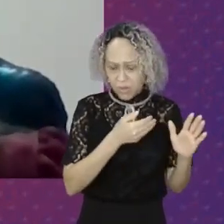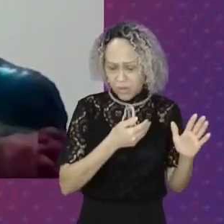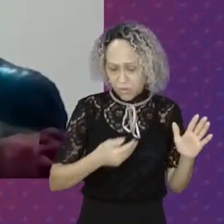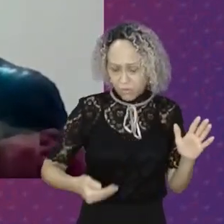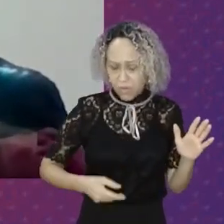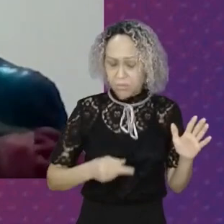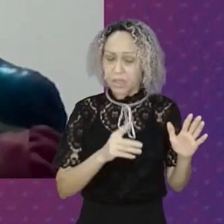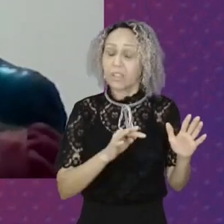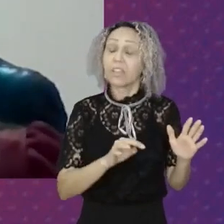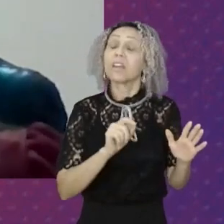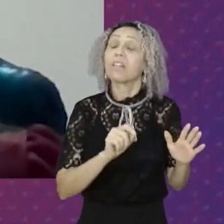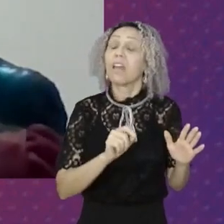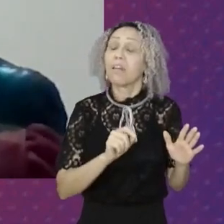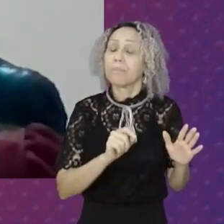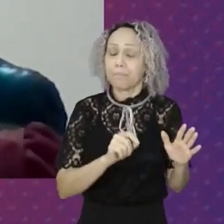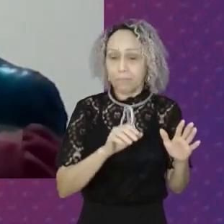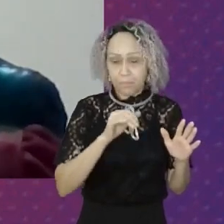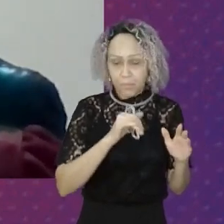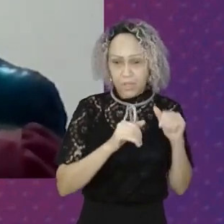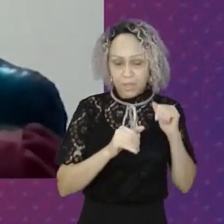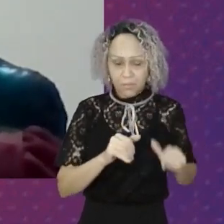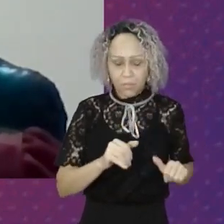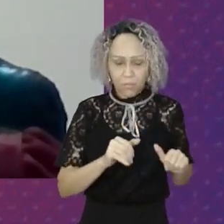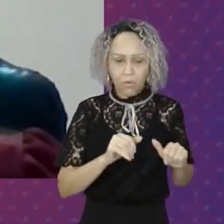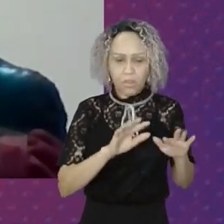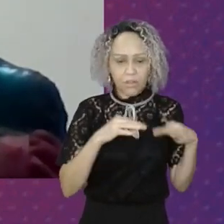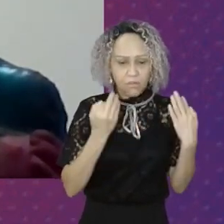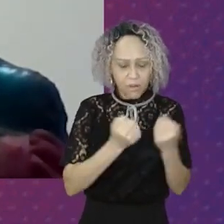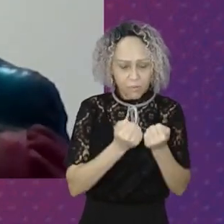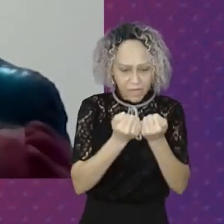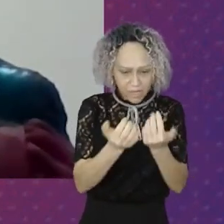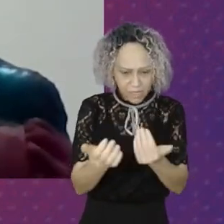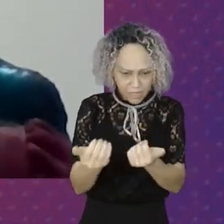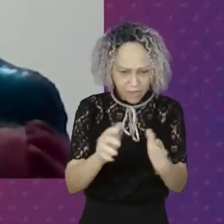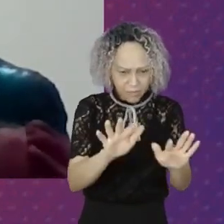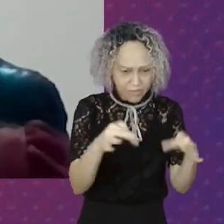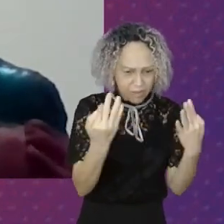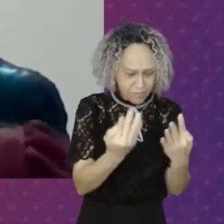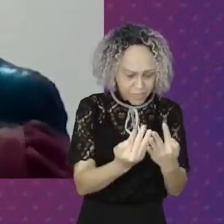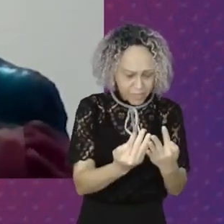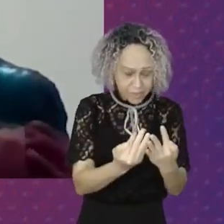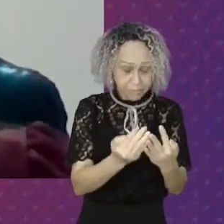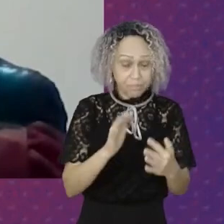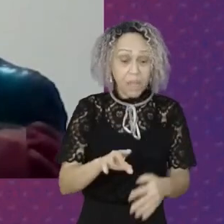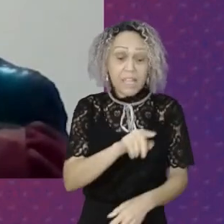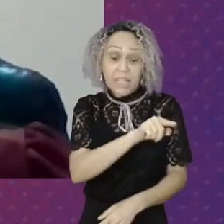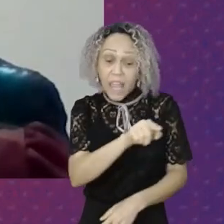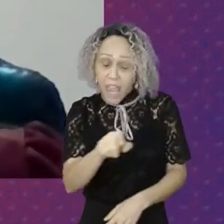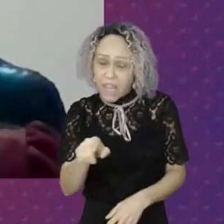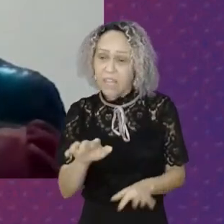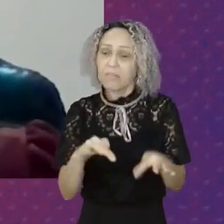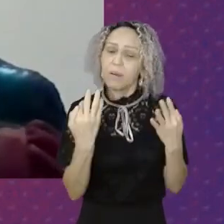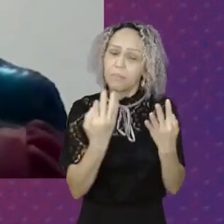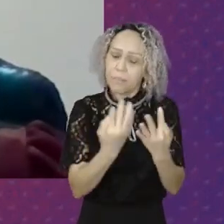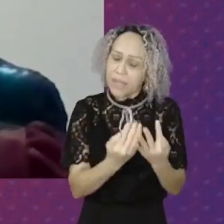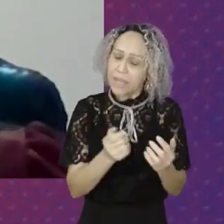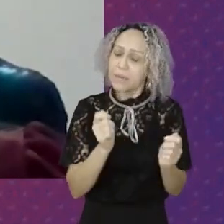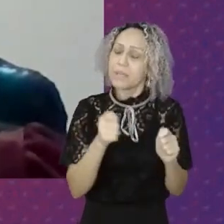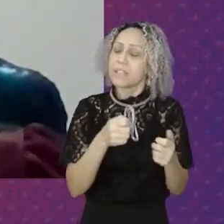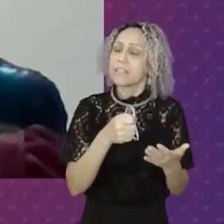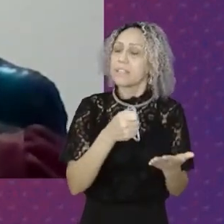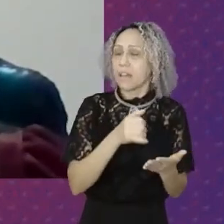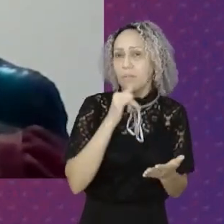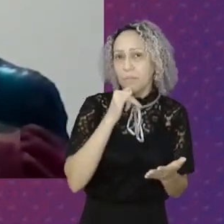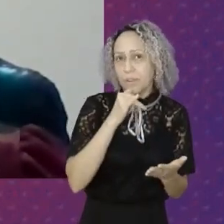buscar os serviços tanto de saúde quanto de educação, mas a gente tinha mais facilidade, inclusive, com relação